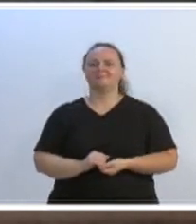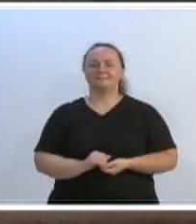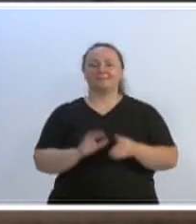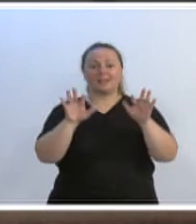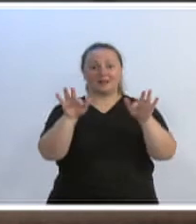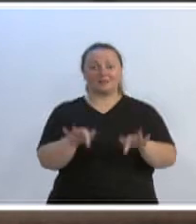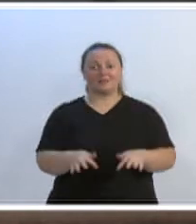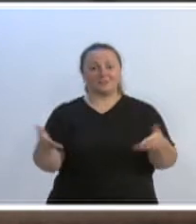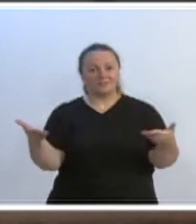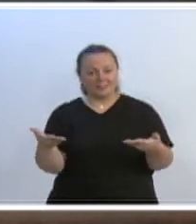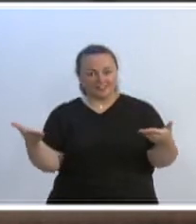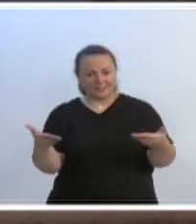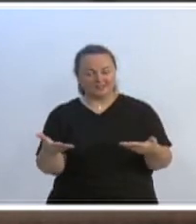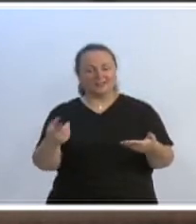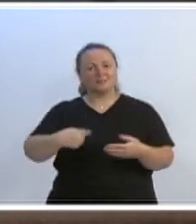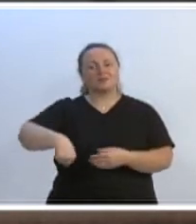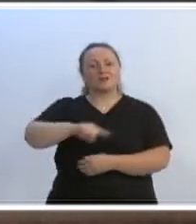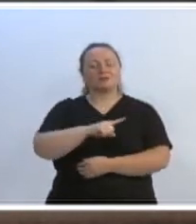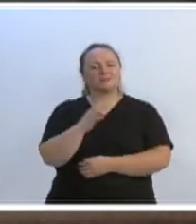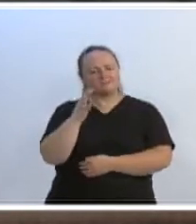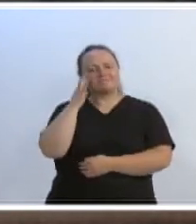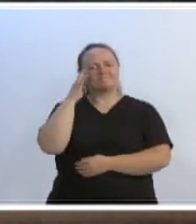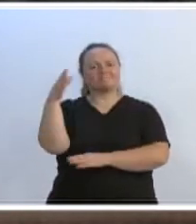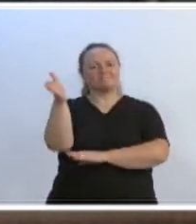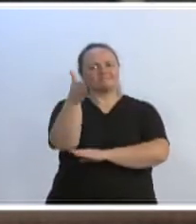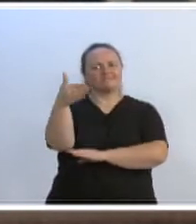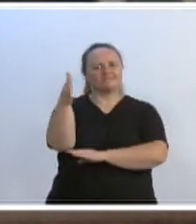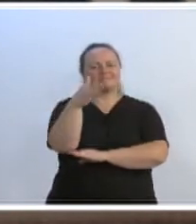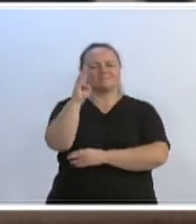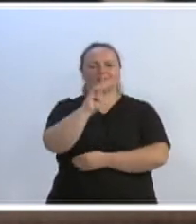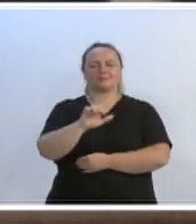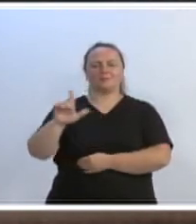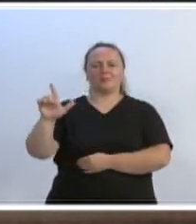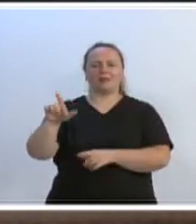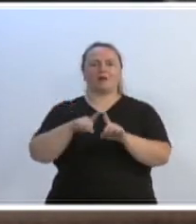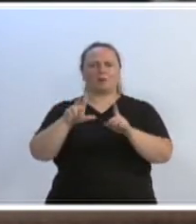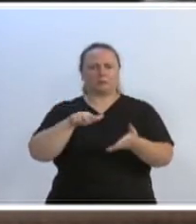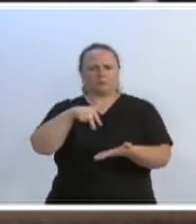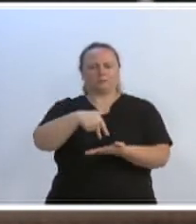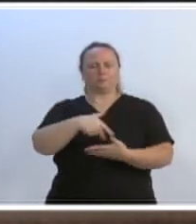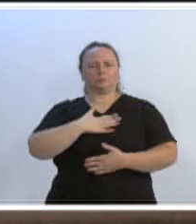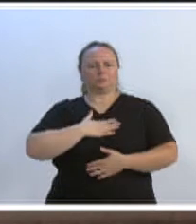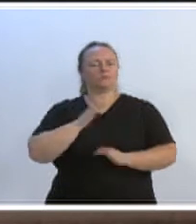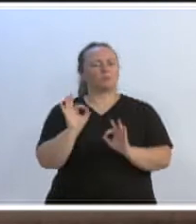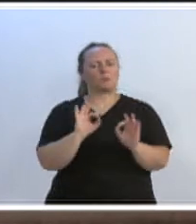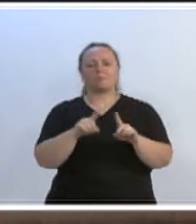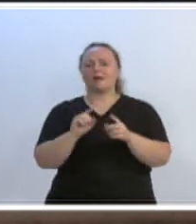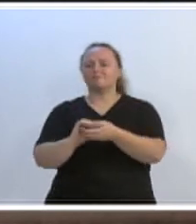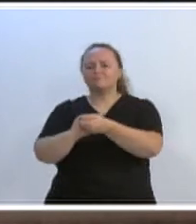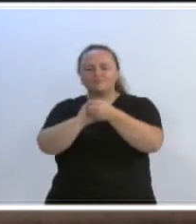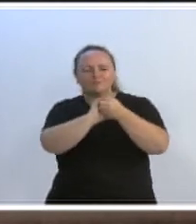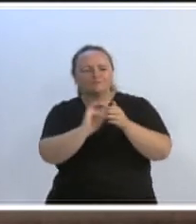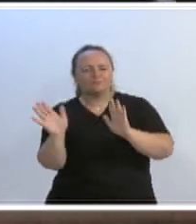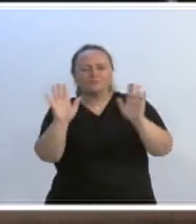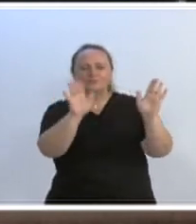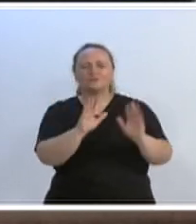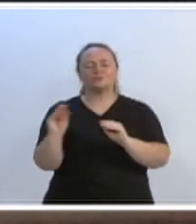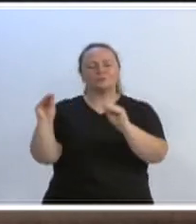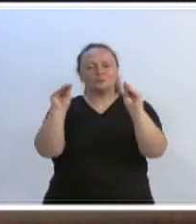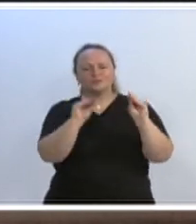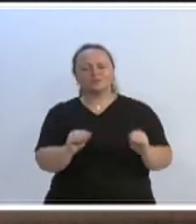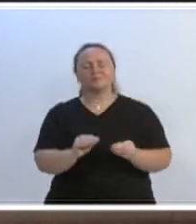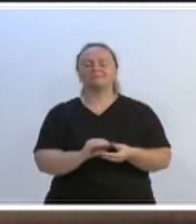aí, para minha surpresa e dos meus irmãos, né, a gente lembrava da figura do pai, advogado, respeitado, conhecido, professor, e, de repente,